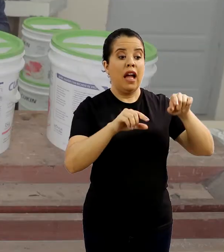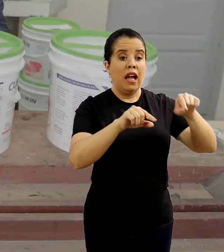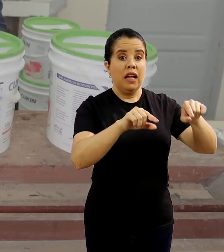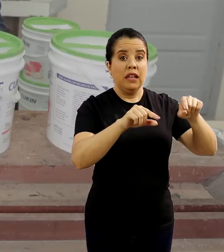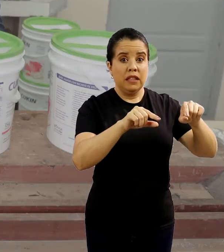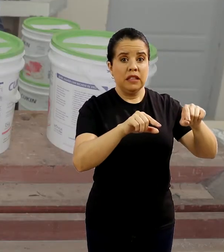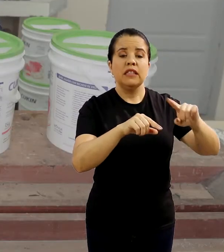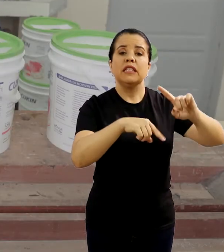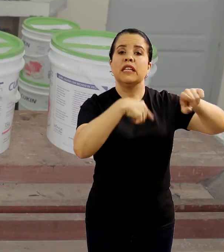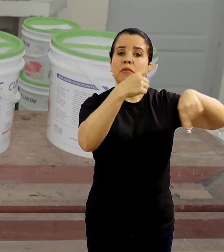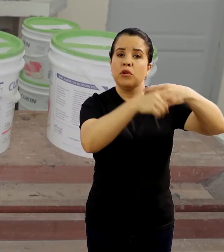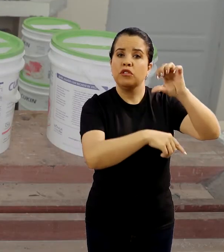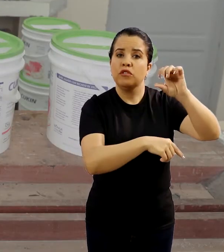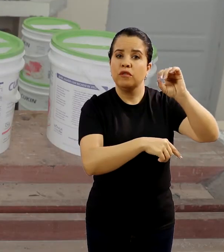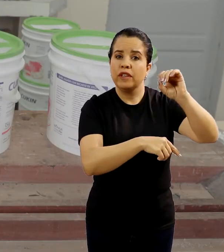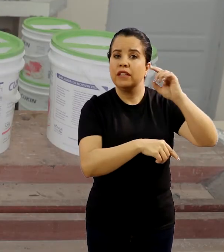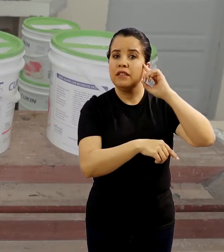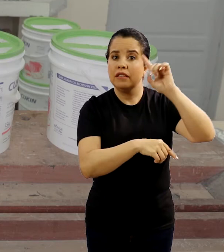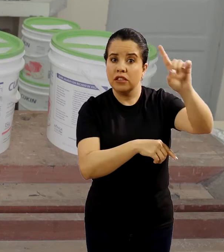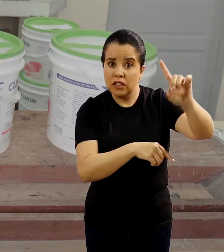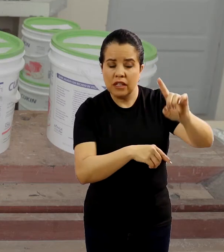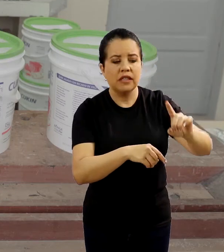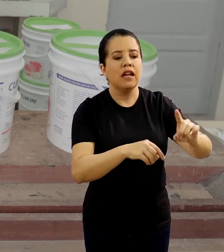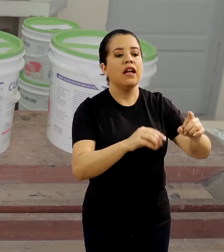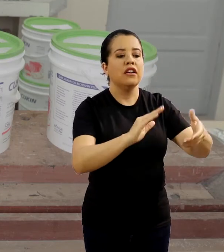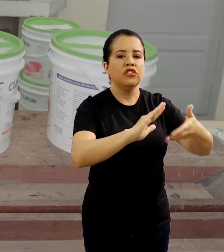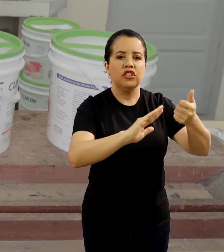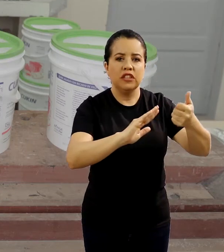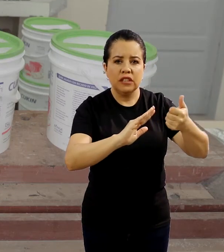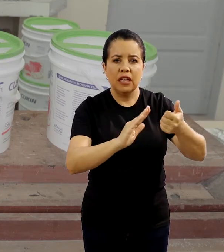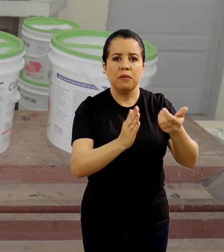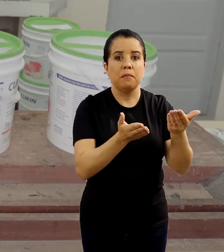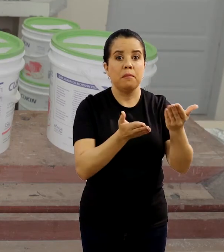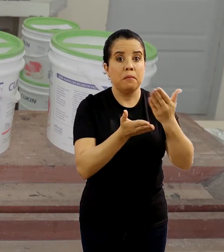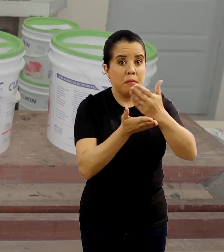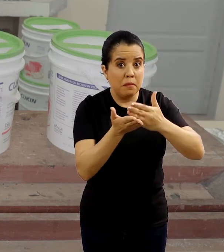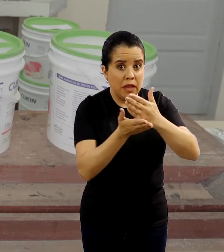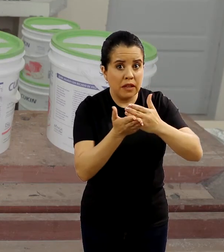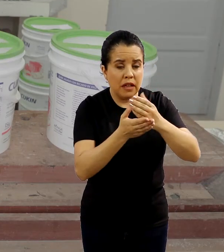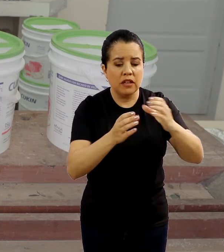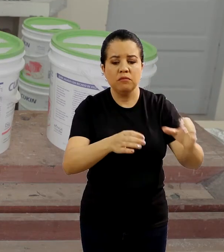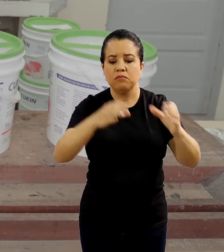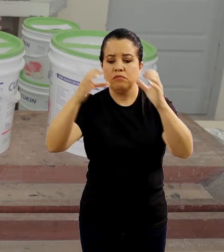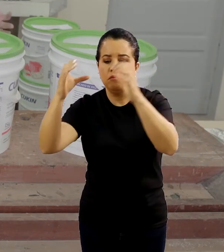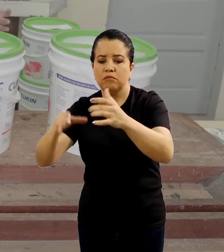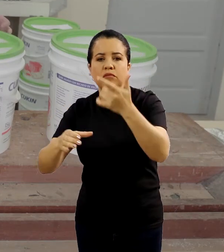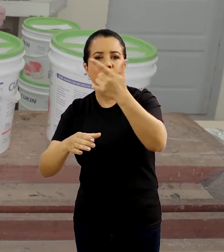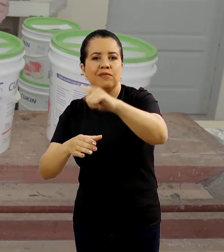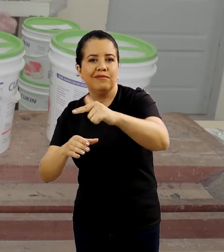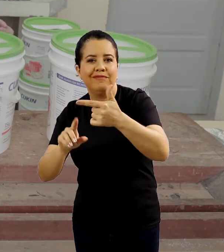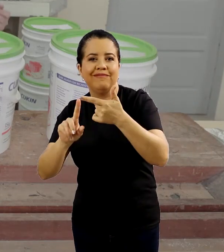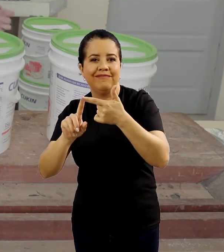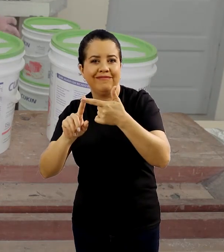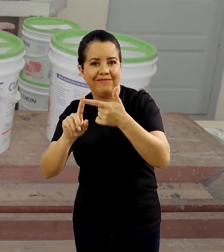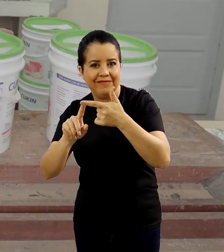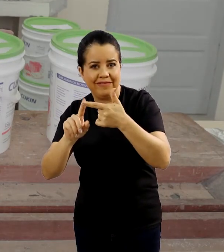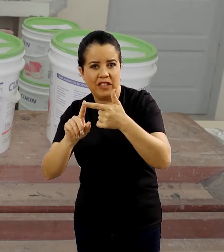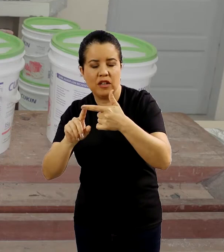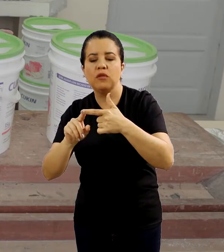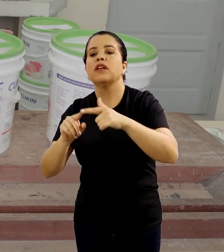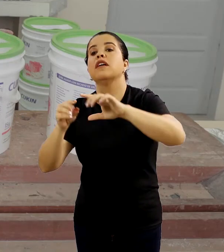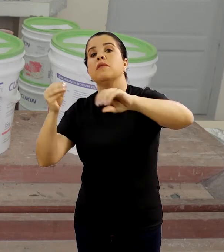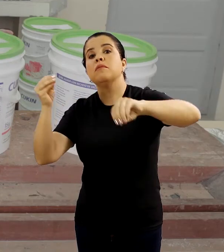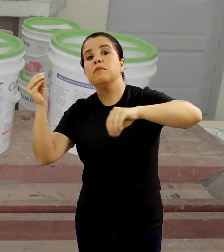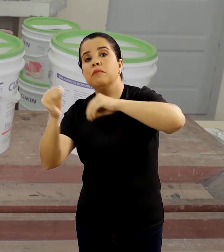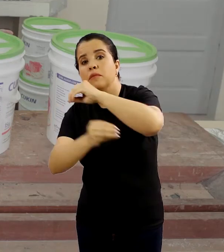Com o minhocário já pronto, é importante lembrar que a gente tem que conservar ele num local onde não tenha uma grande quantidade de umidade, de chuva